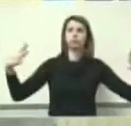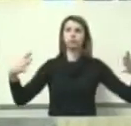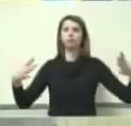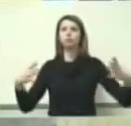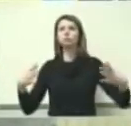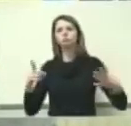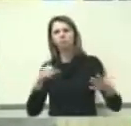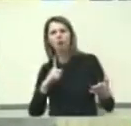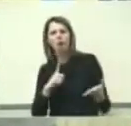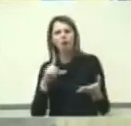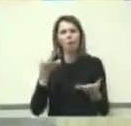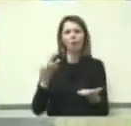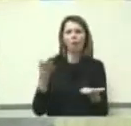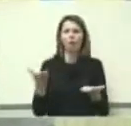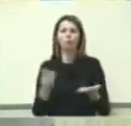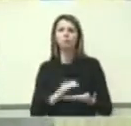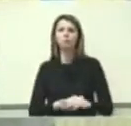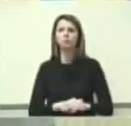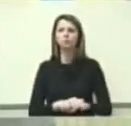sua extensão